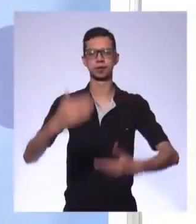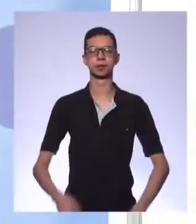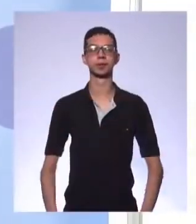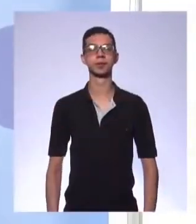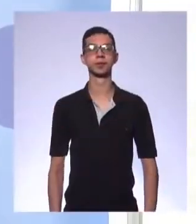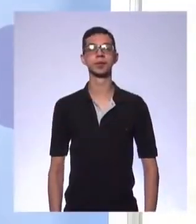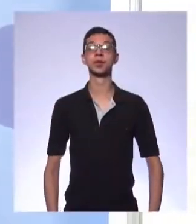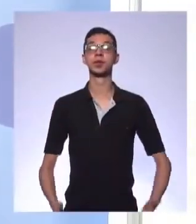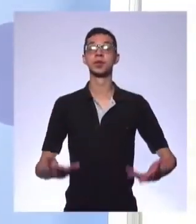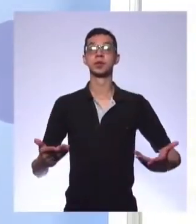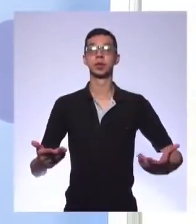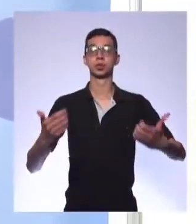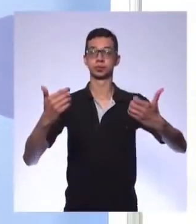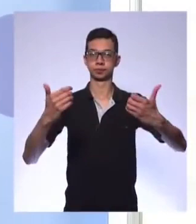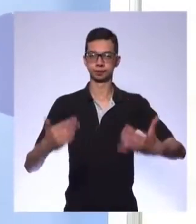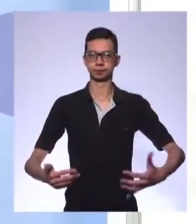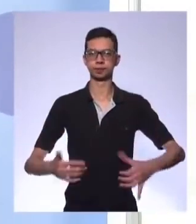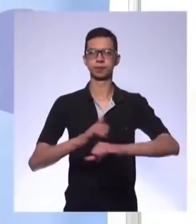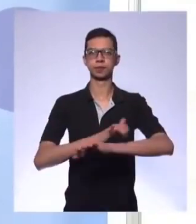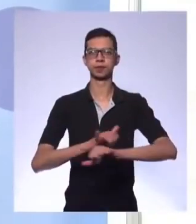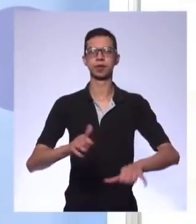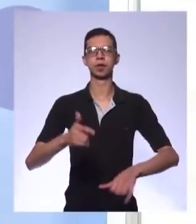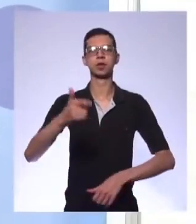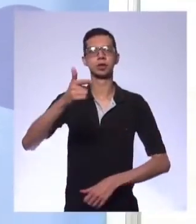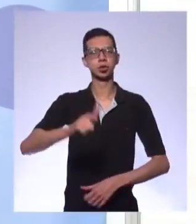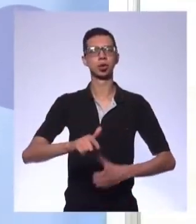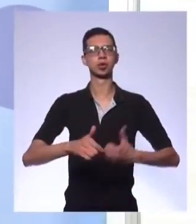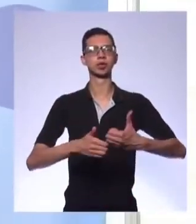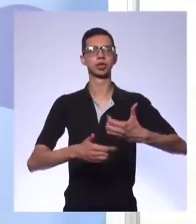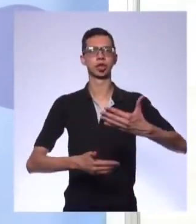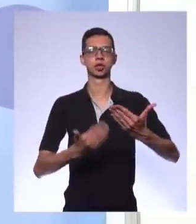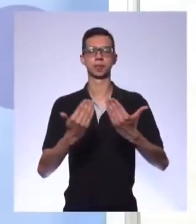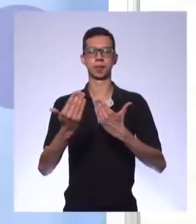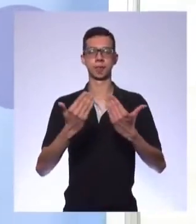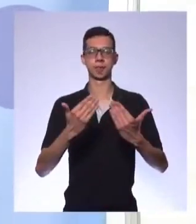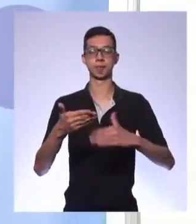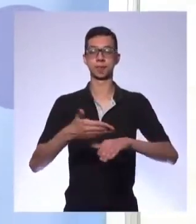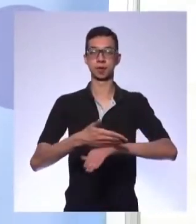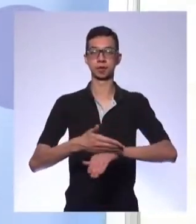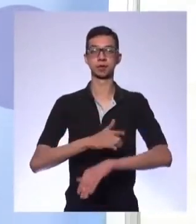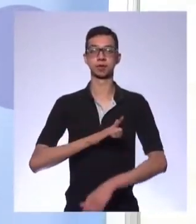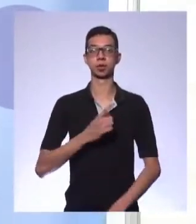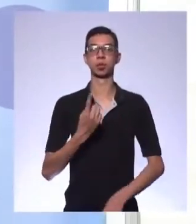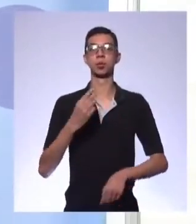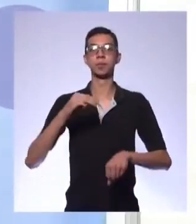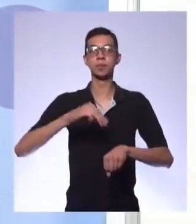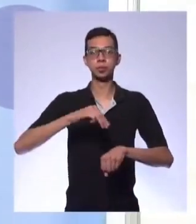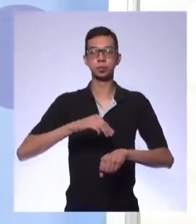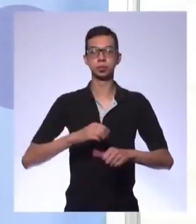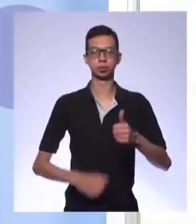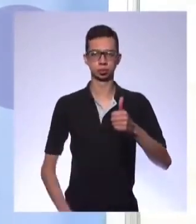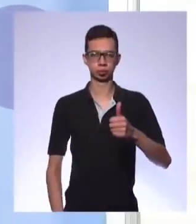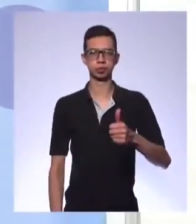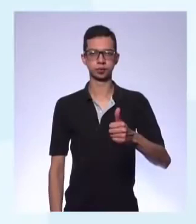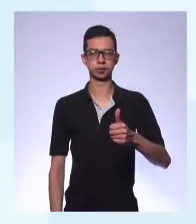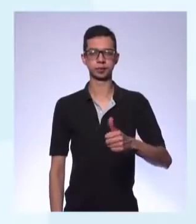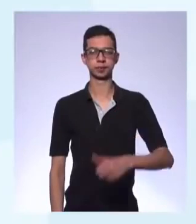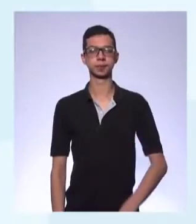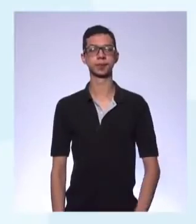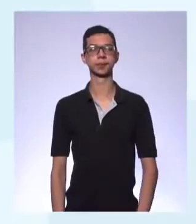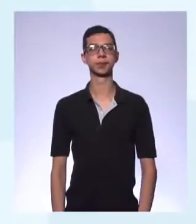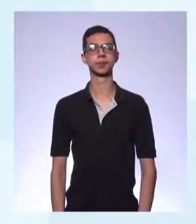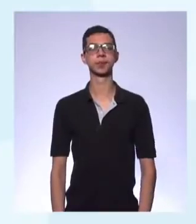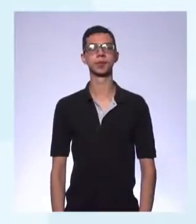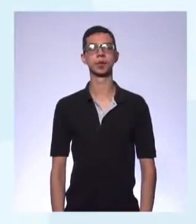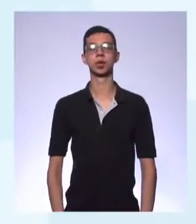é o seguinte, a gente vai ter mais uma interaçãozinha aí, de 1 minutinho, tá? Existe um